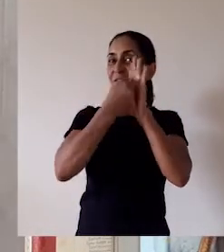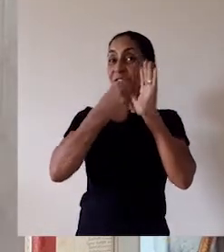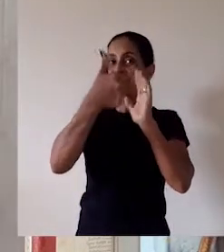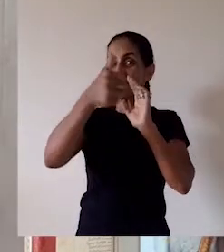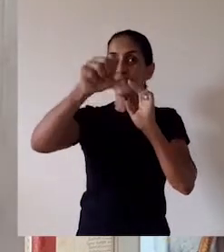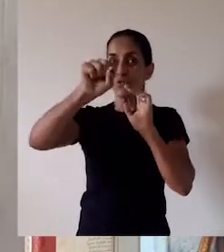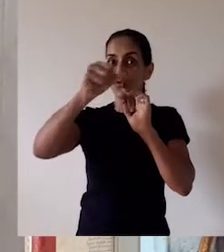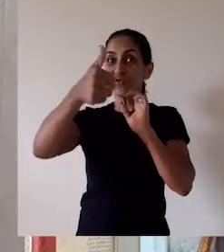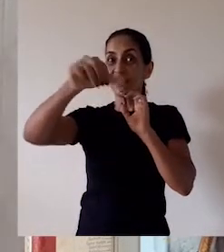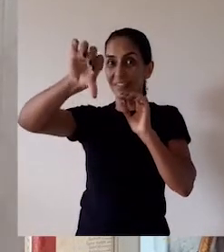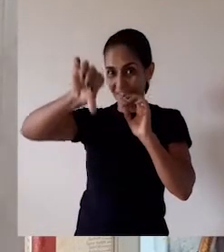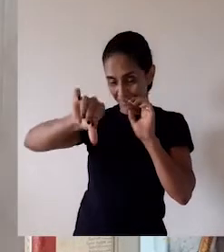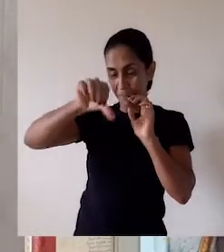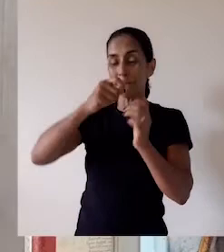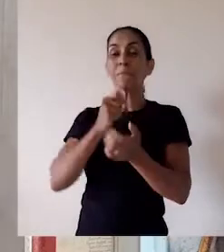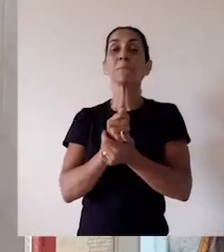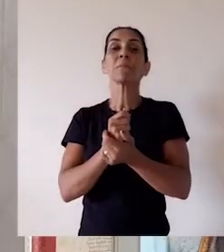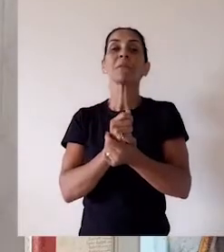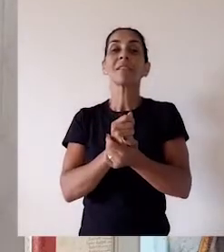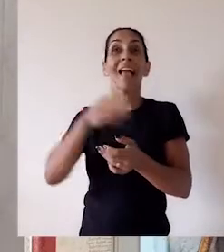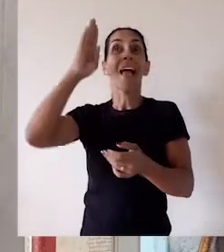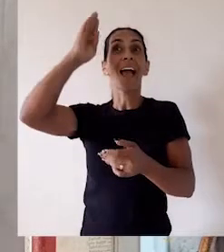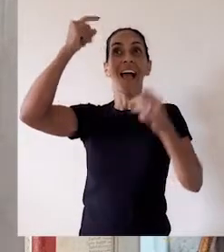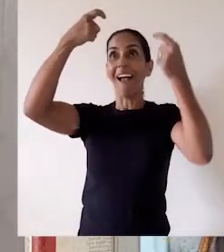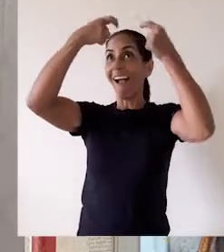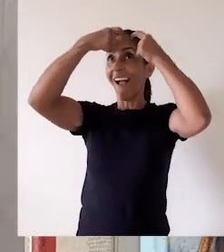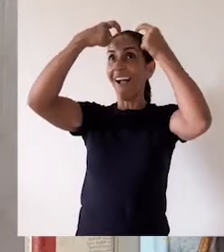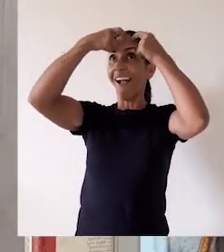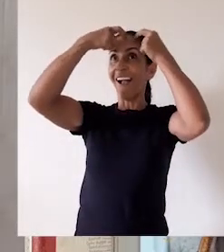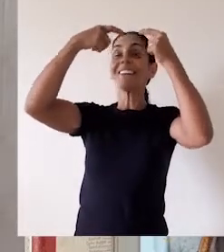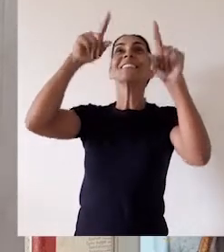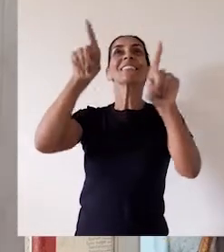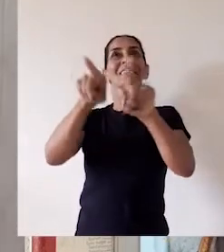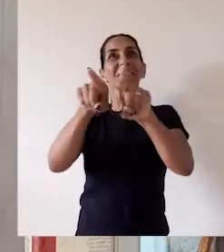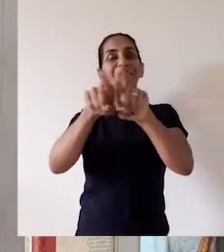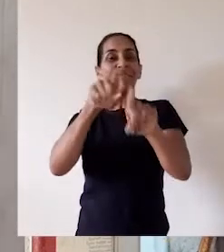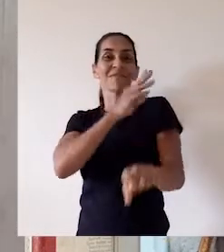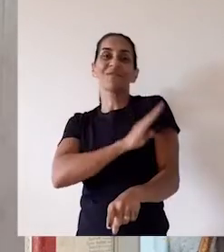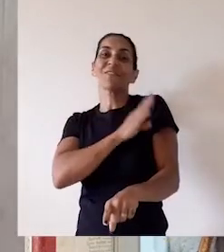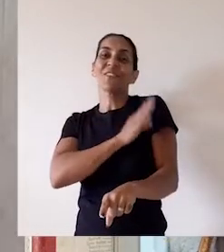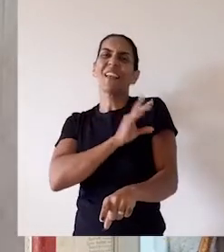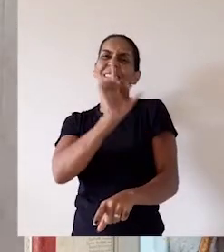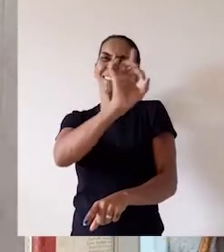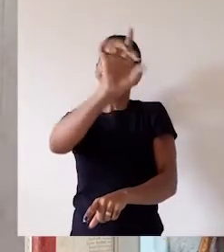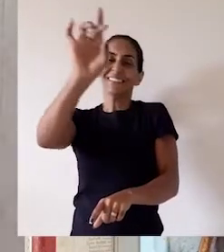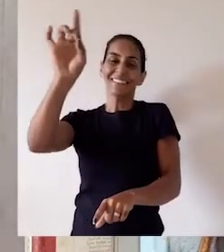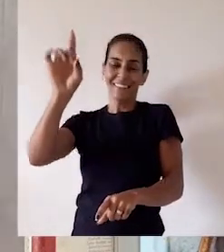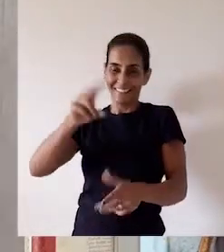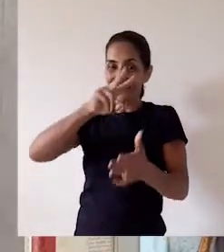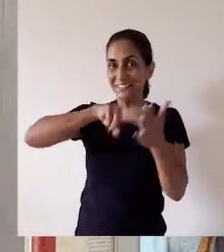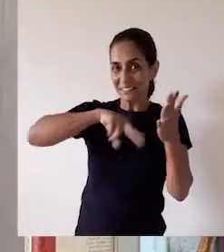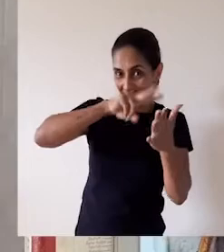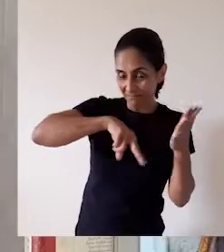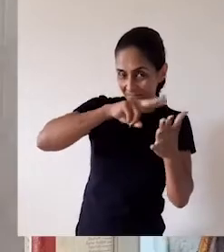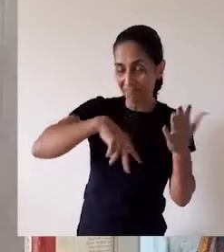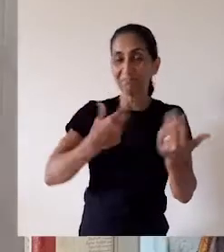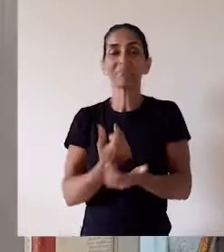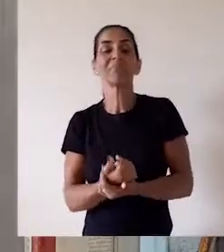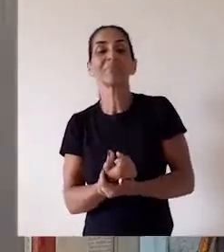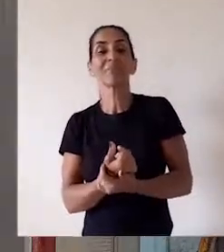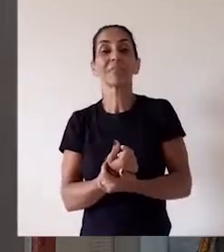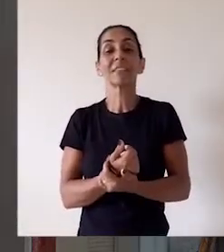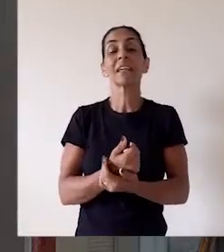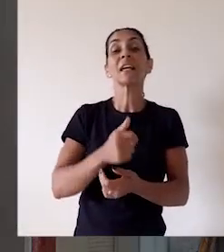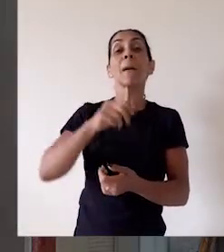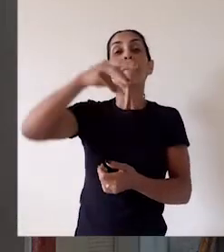período que conquistaram seu lugar na cabeça e no coração de leitores de todas as idades até os dias de hoje. Vamos começar com